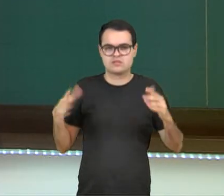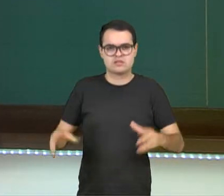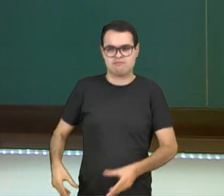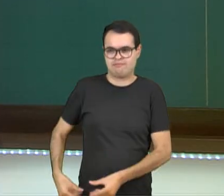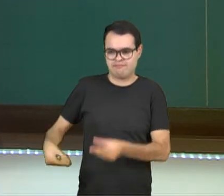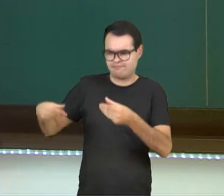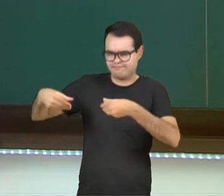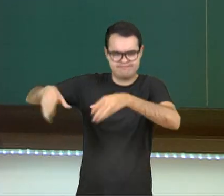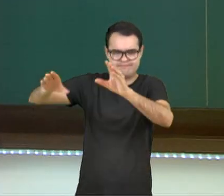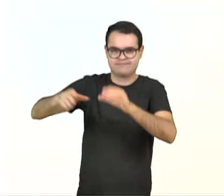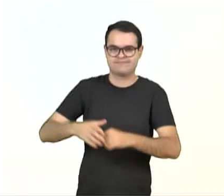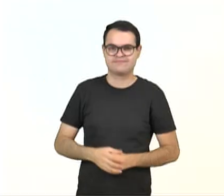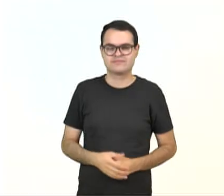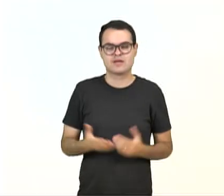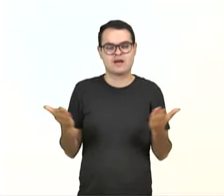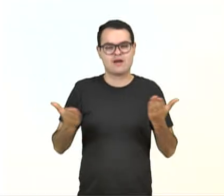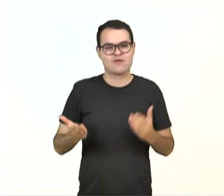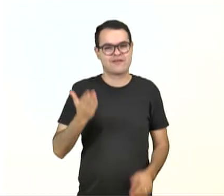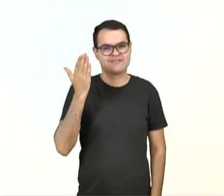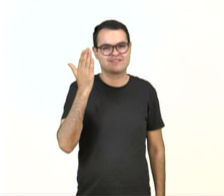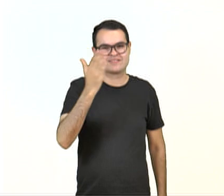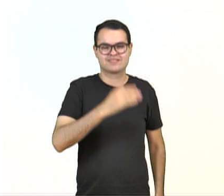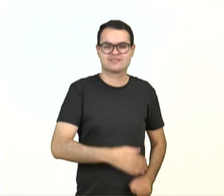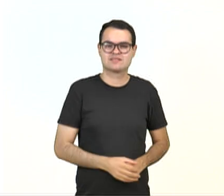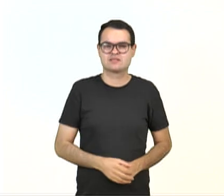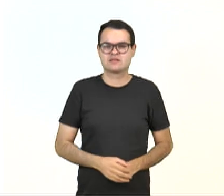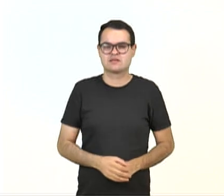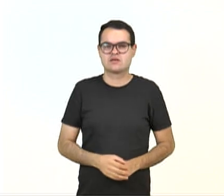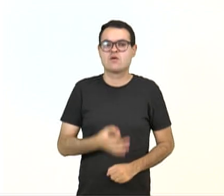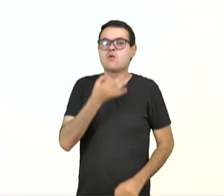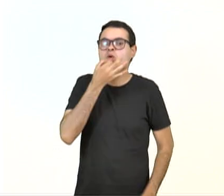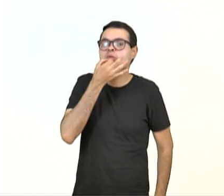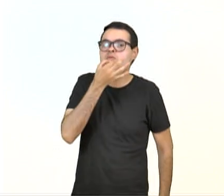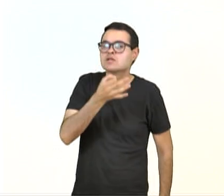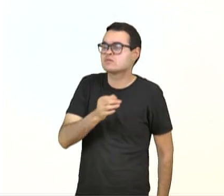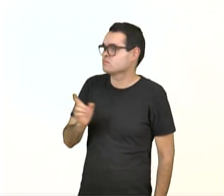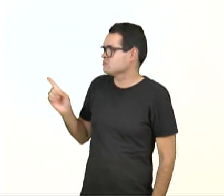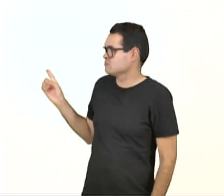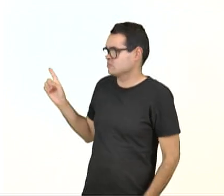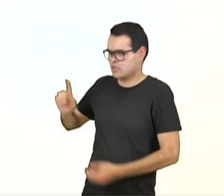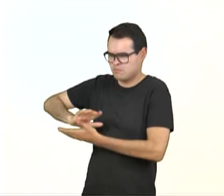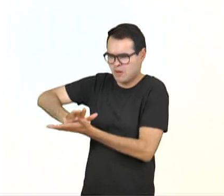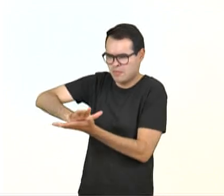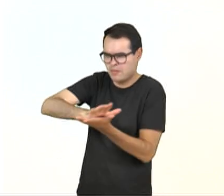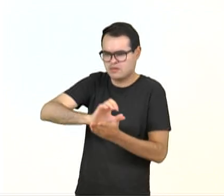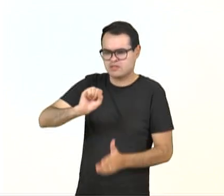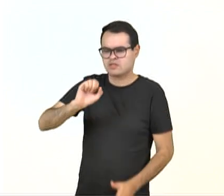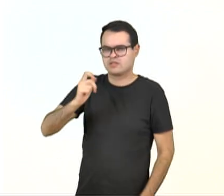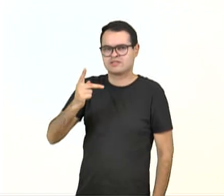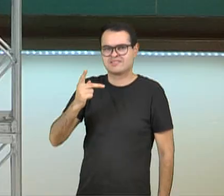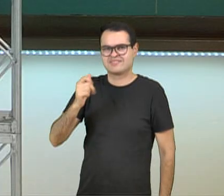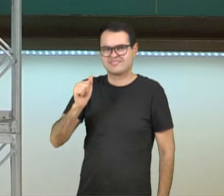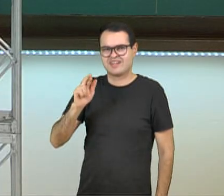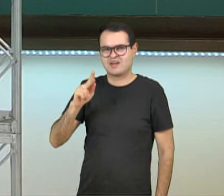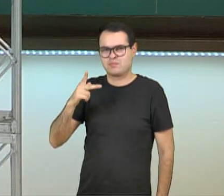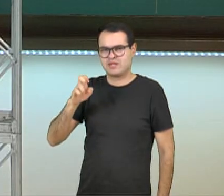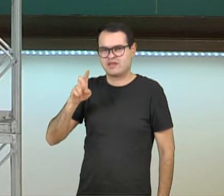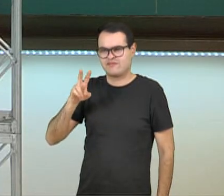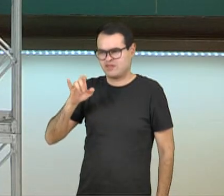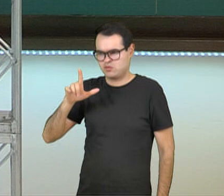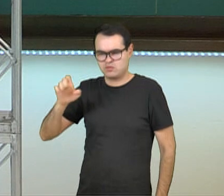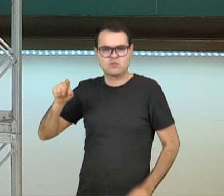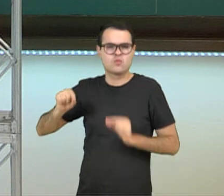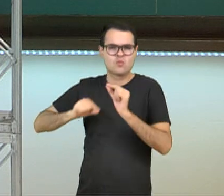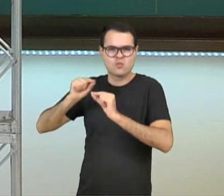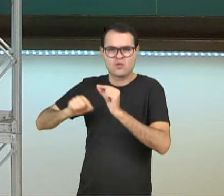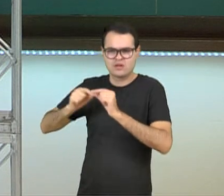Então, tua vez, vamos lá. Qual a sua opinião sobre o massacre de Sharpeville? O que você